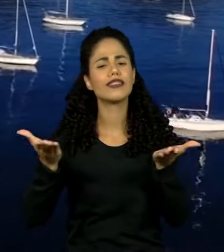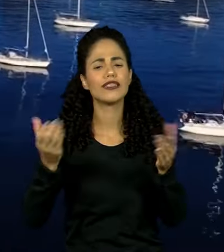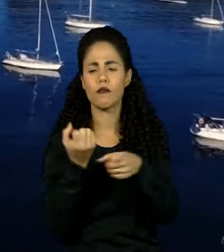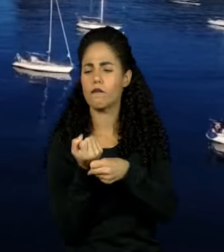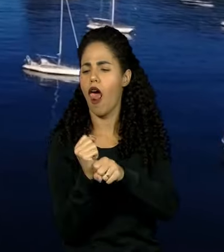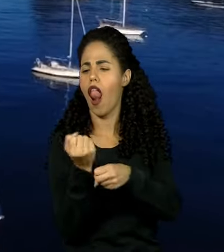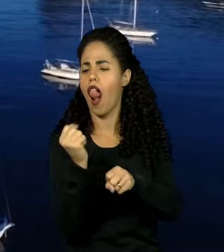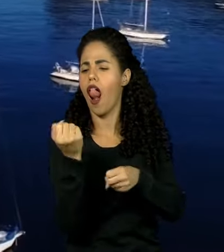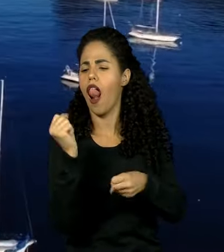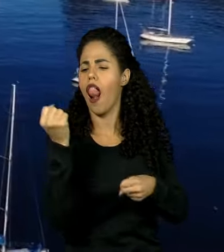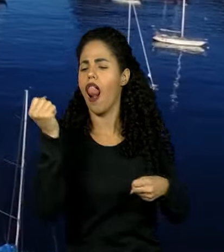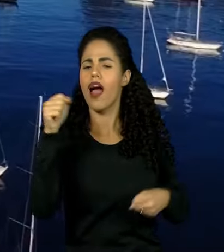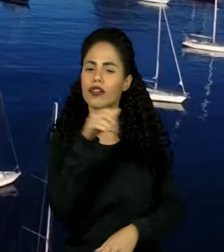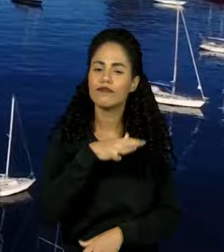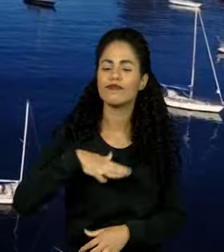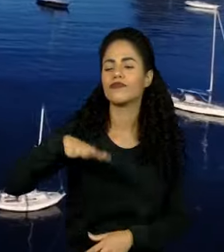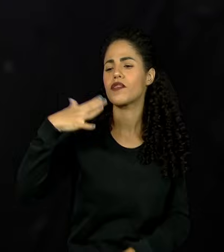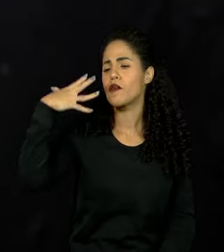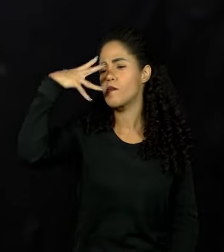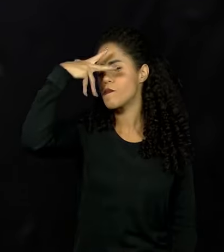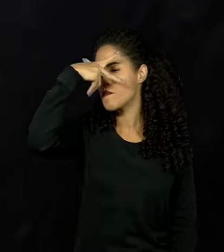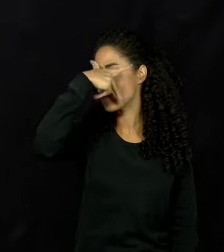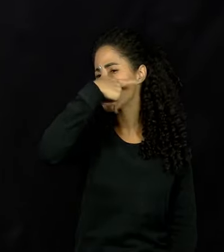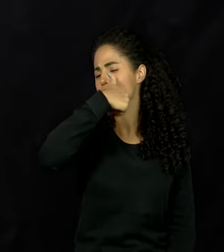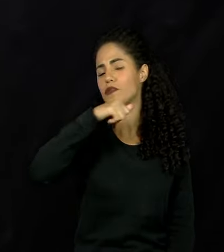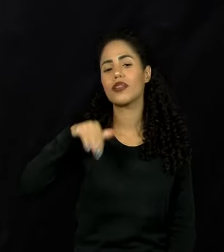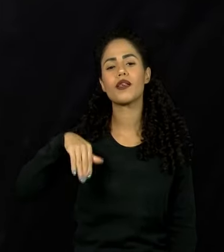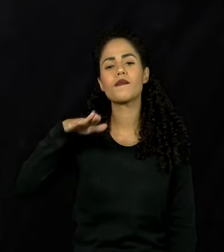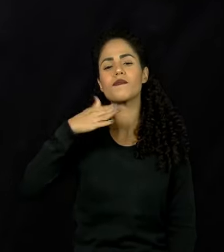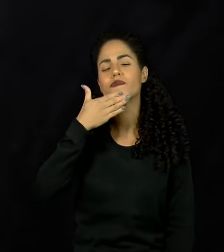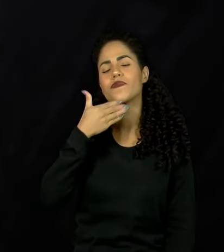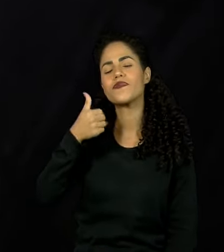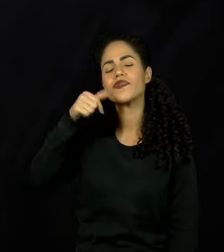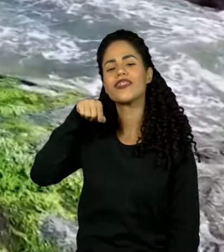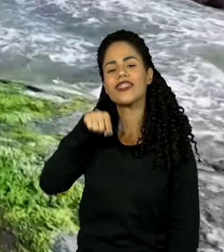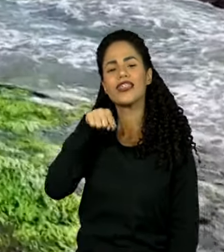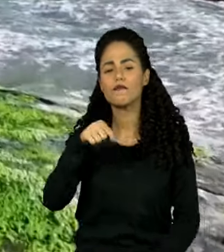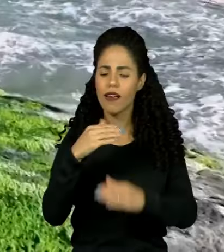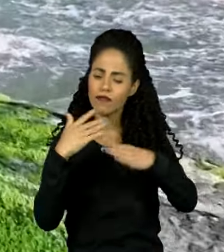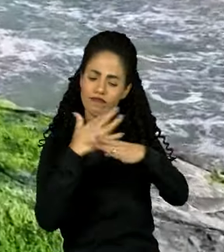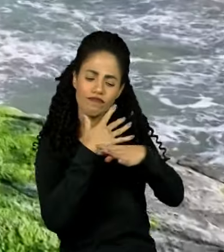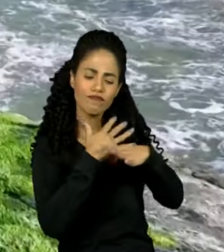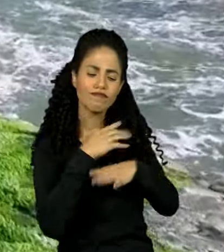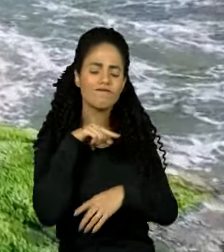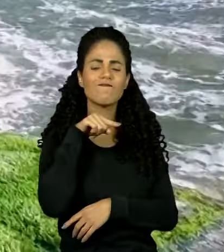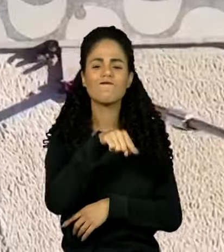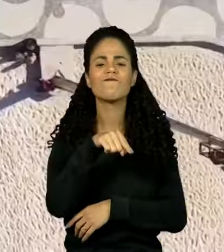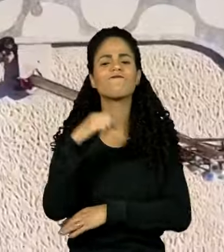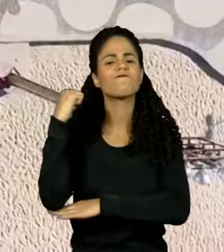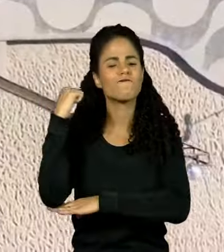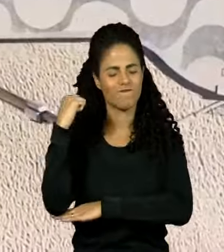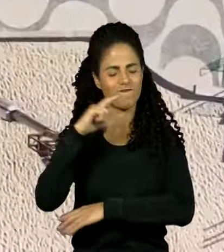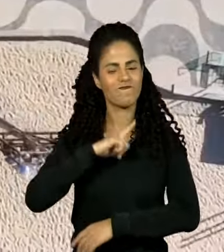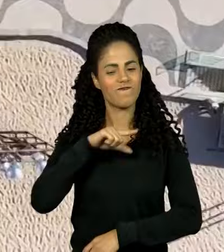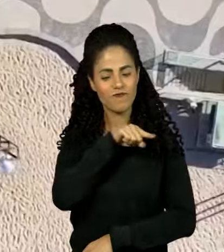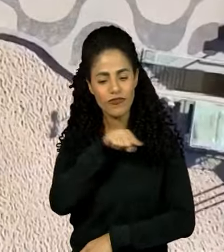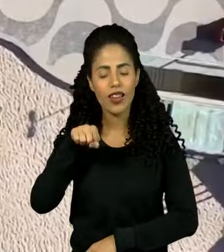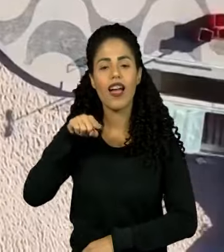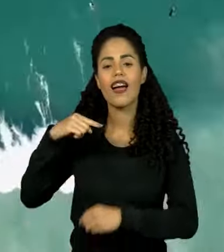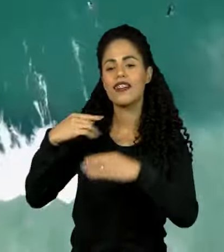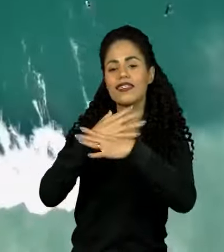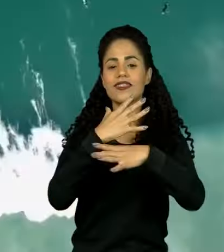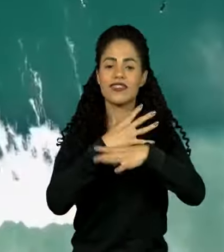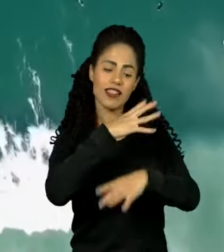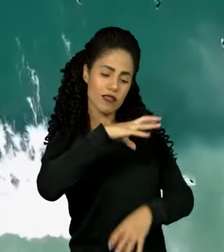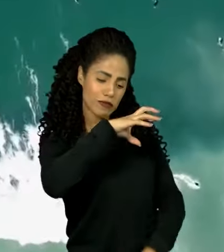maior e mais bela que outra qualquer cidade sensível Irresistível cidade do